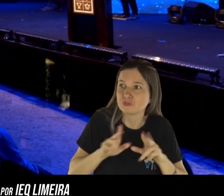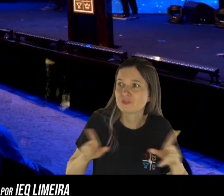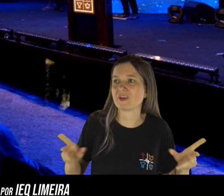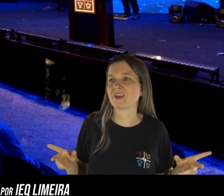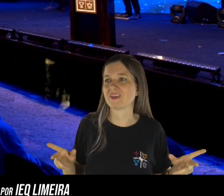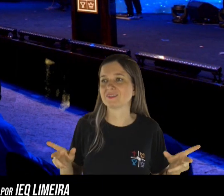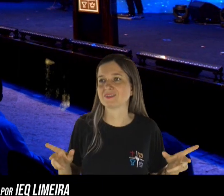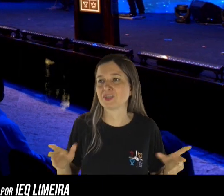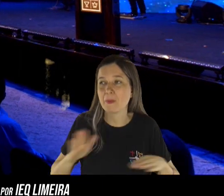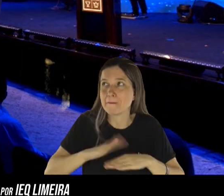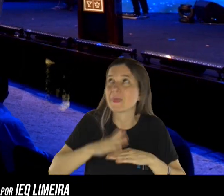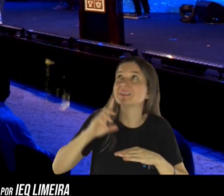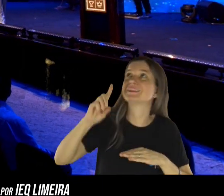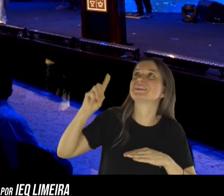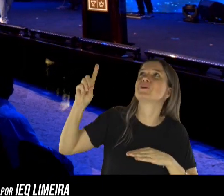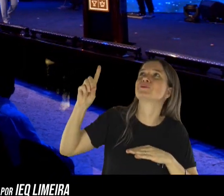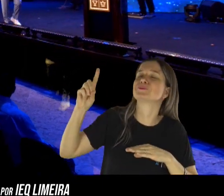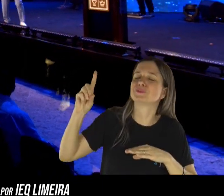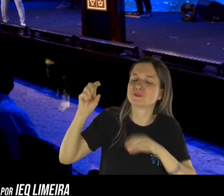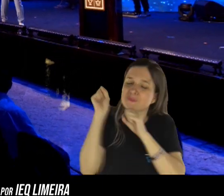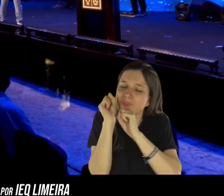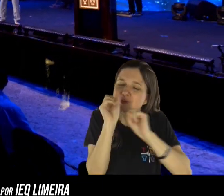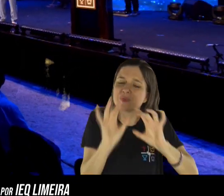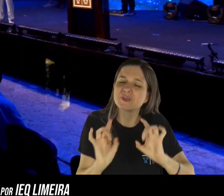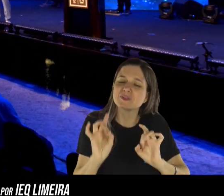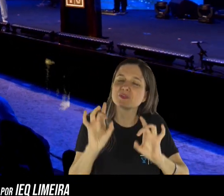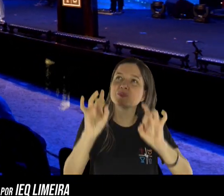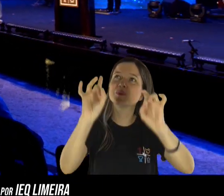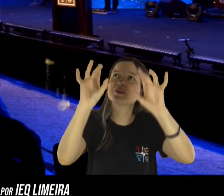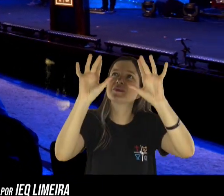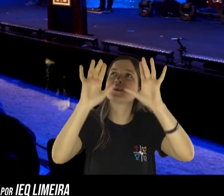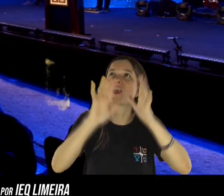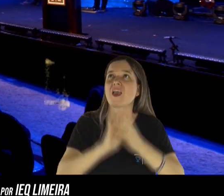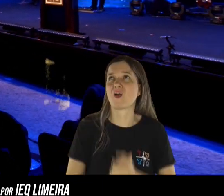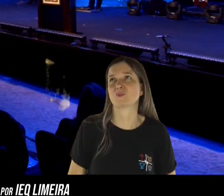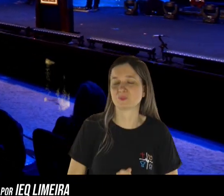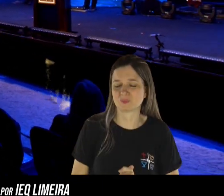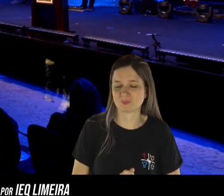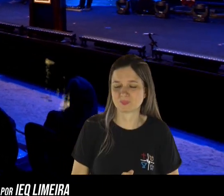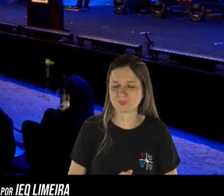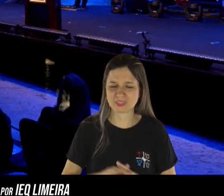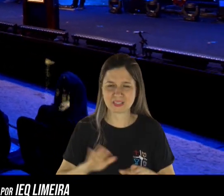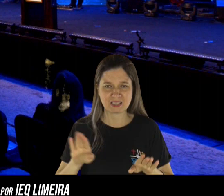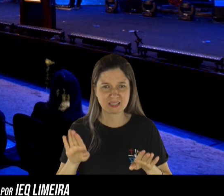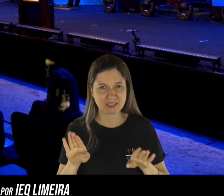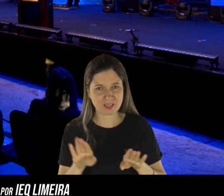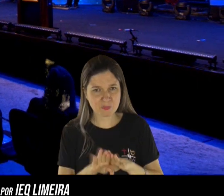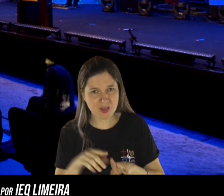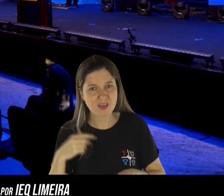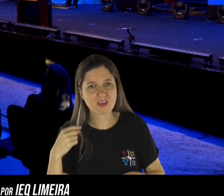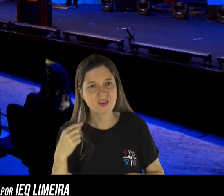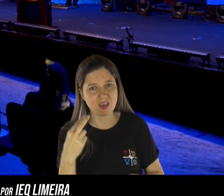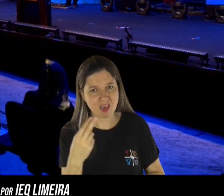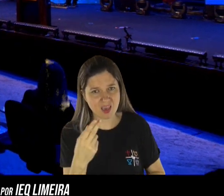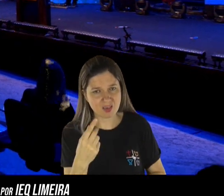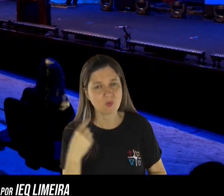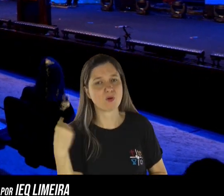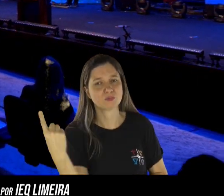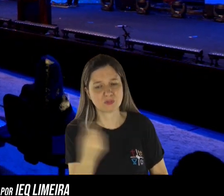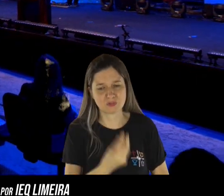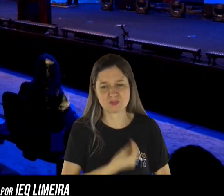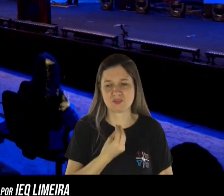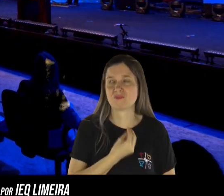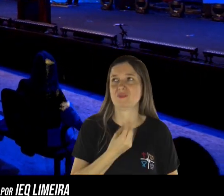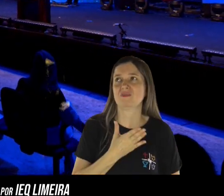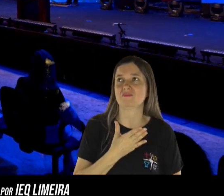senhores, o Rei dos reis. E assim acontece na nossa vida, às vezes parece que é uma tragédia. O que é que Deus tem na